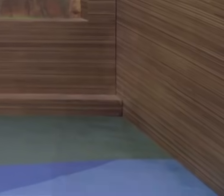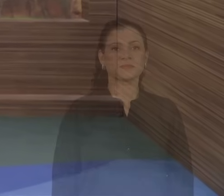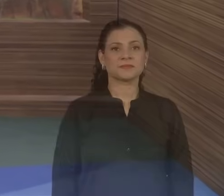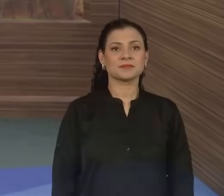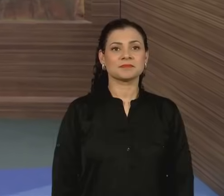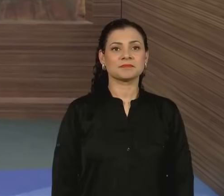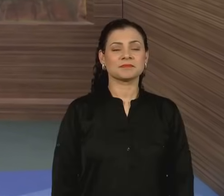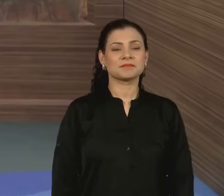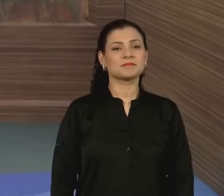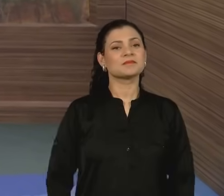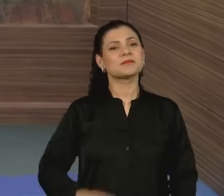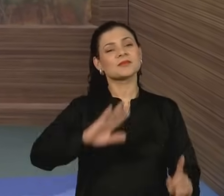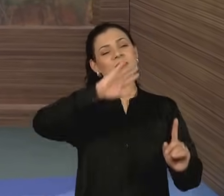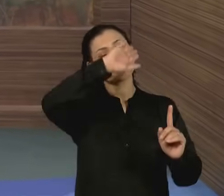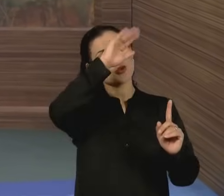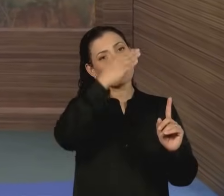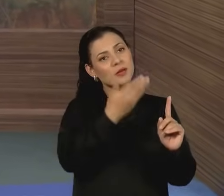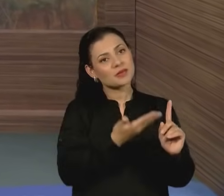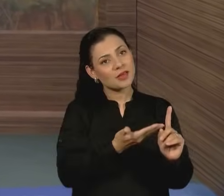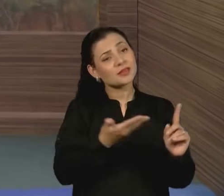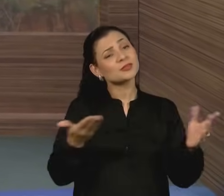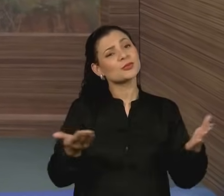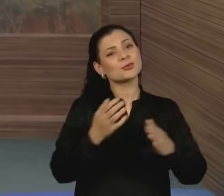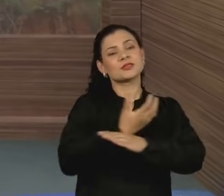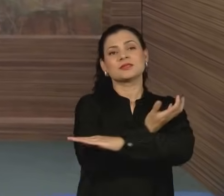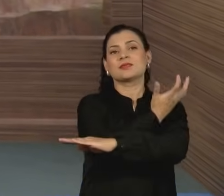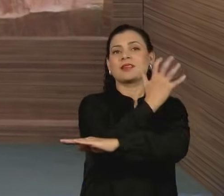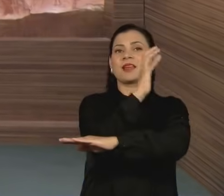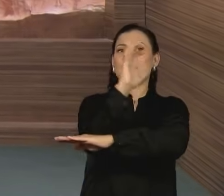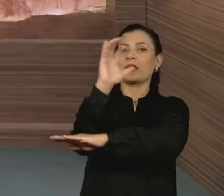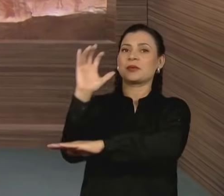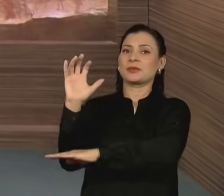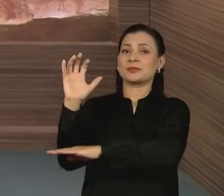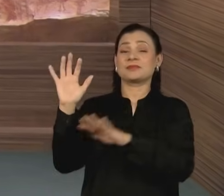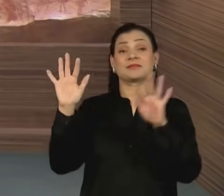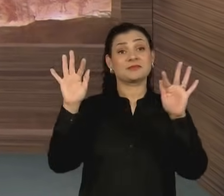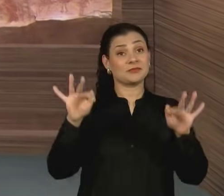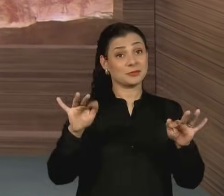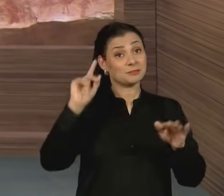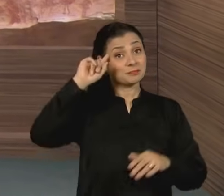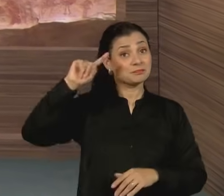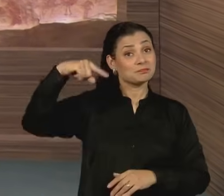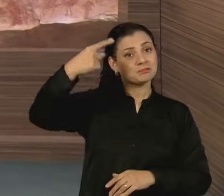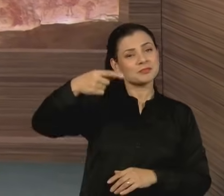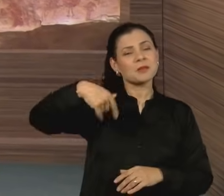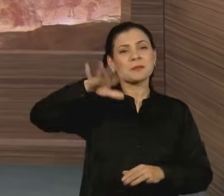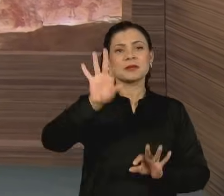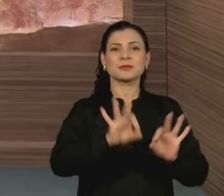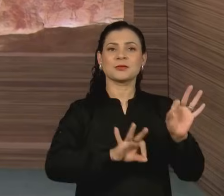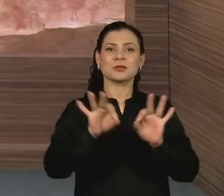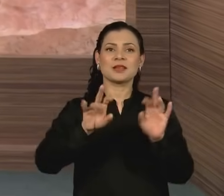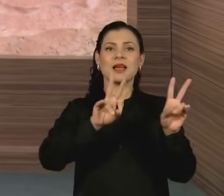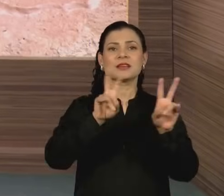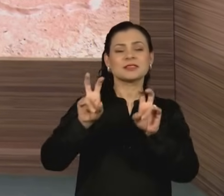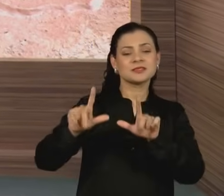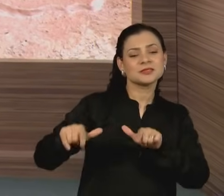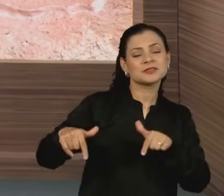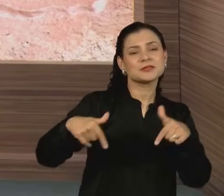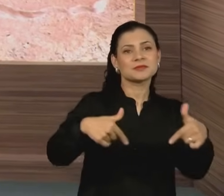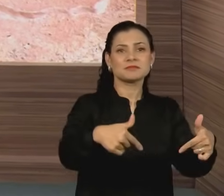E com essa homenagem, o Repórter Eco de hoje termina aqui. No próximo programa, tem mais projetos, ações e